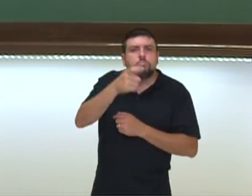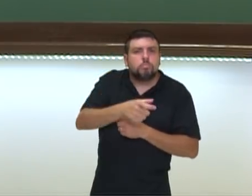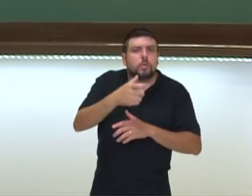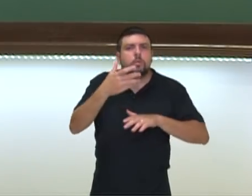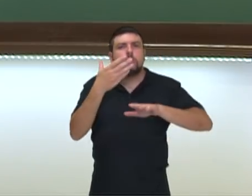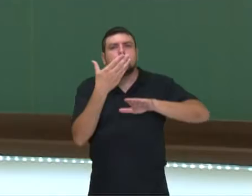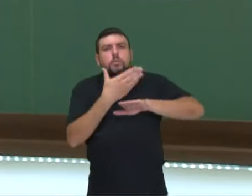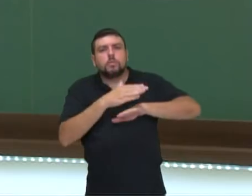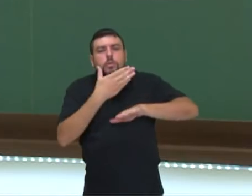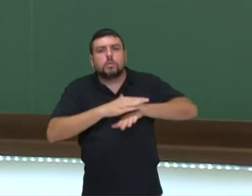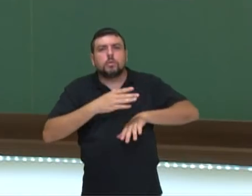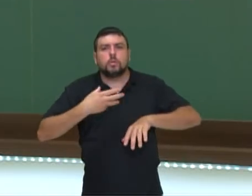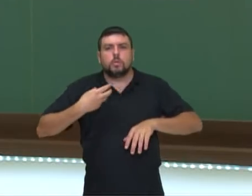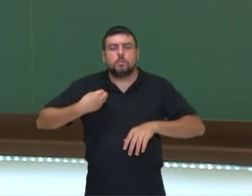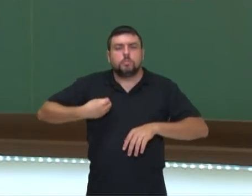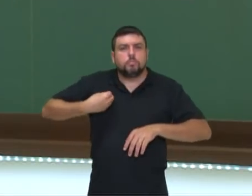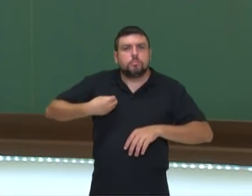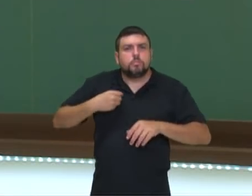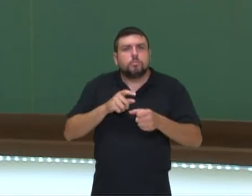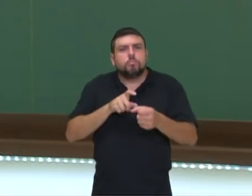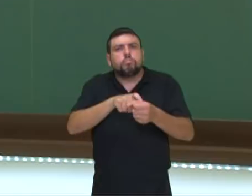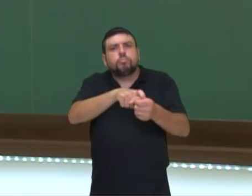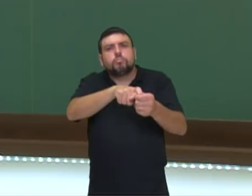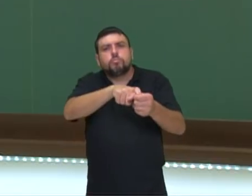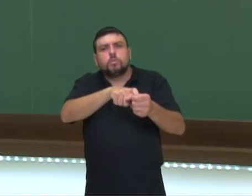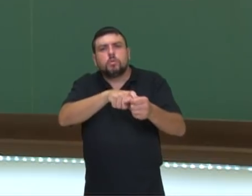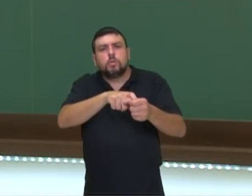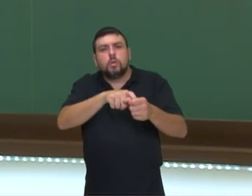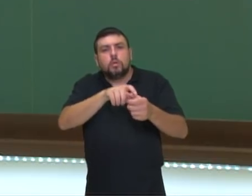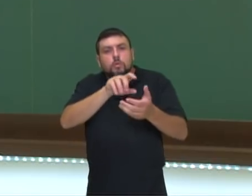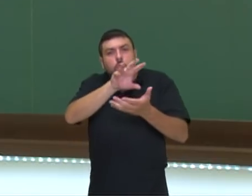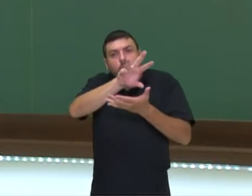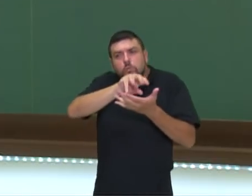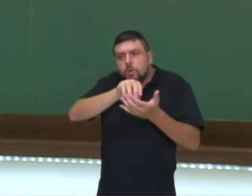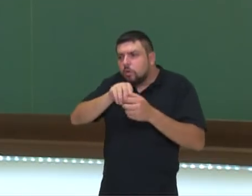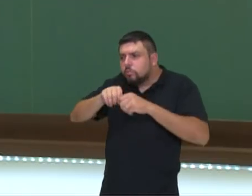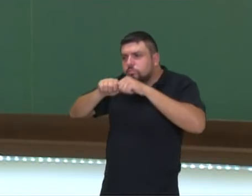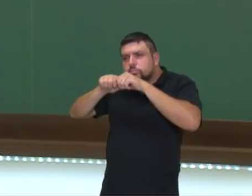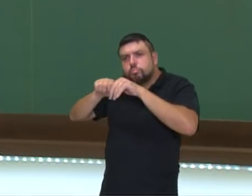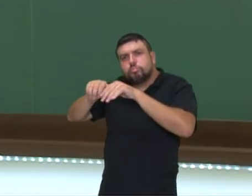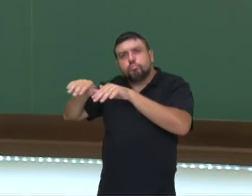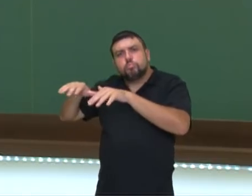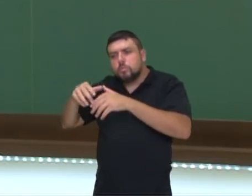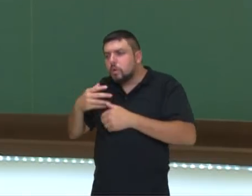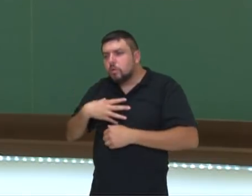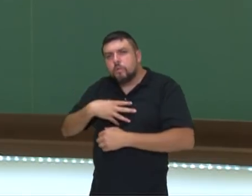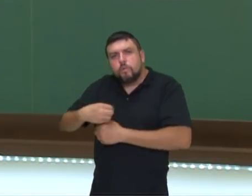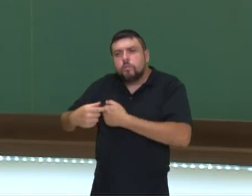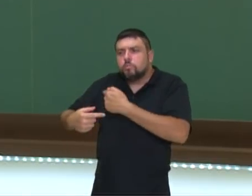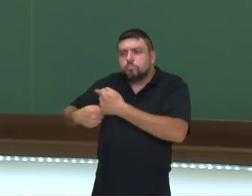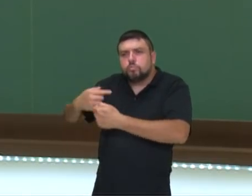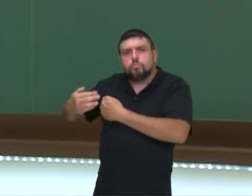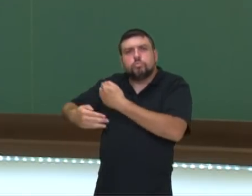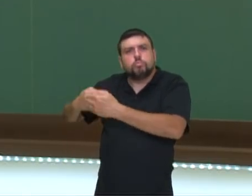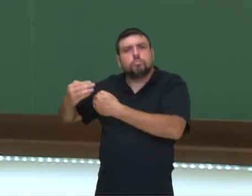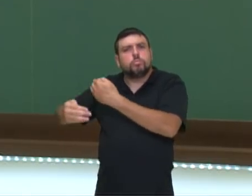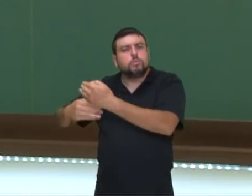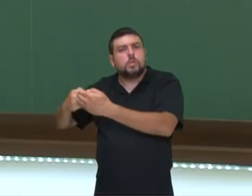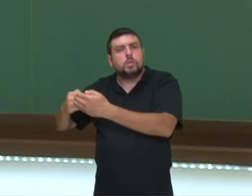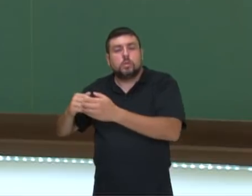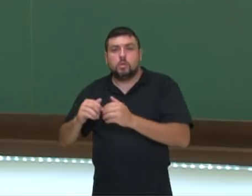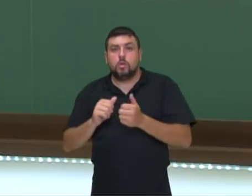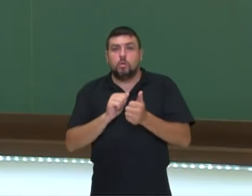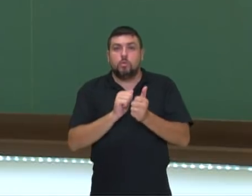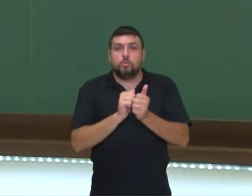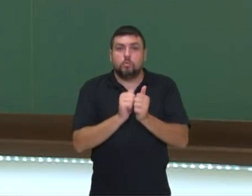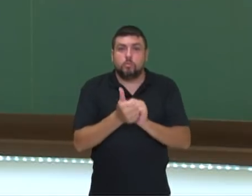e vão passar isso mais para frente para outras pessoas, para os seus filhos que também vão continuar acompanhando, ou seja, o esporte ele vai